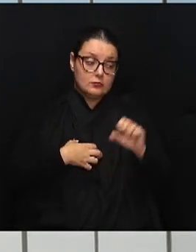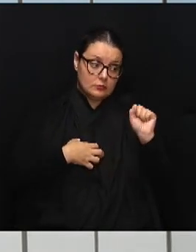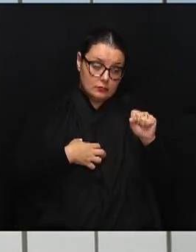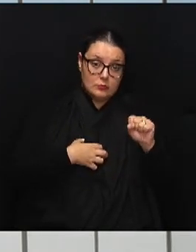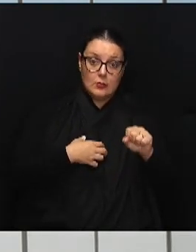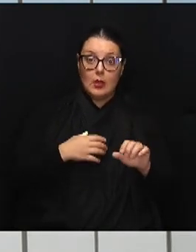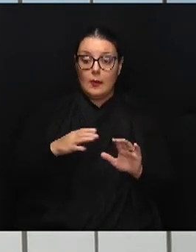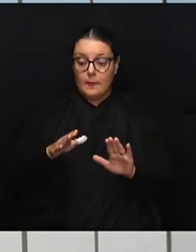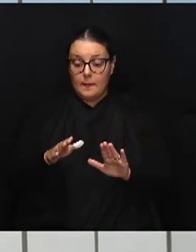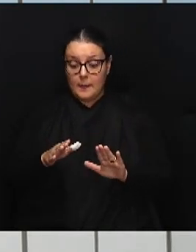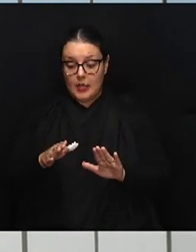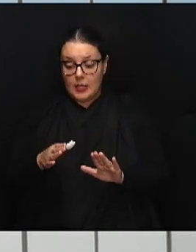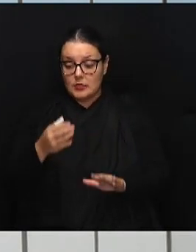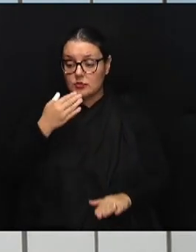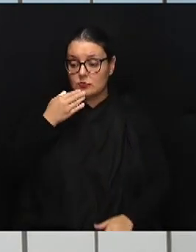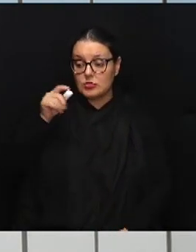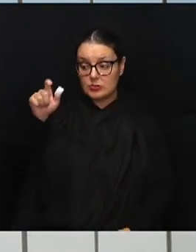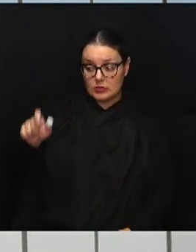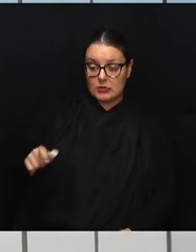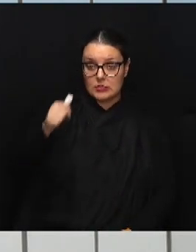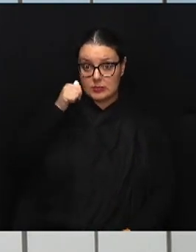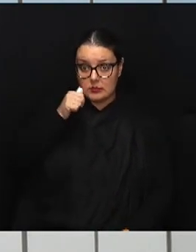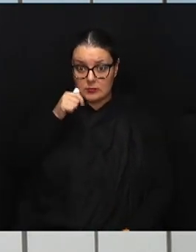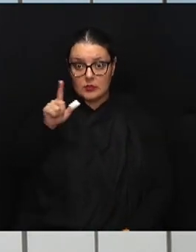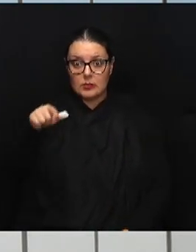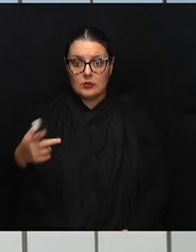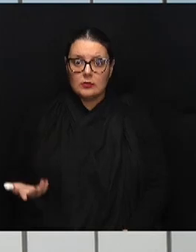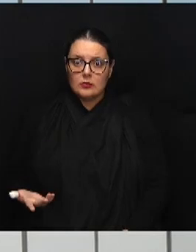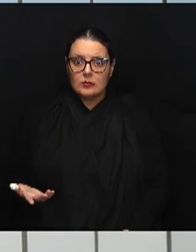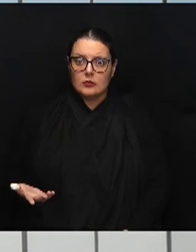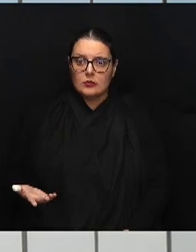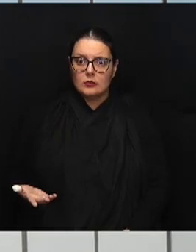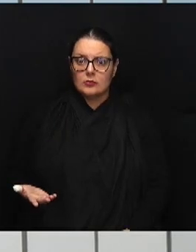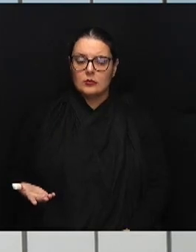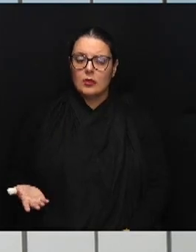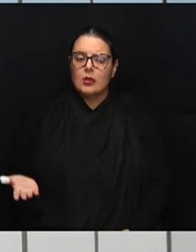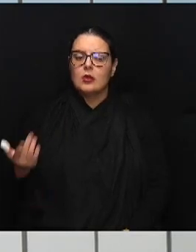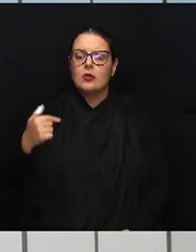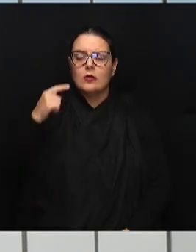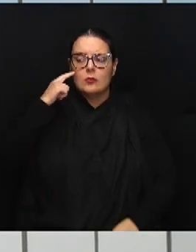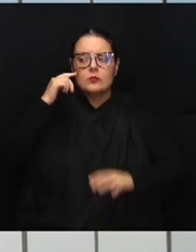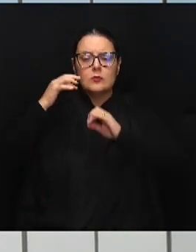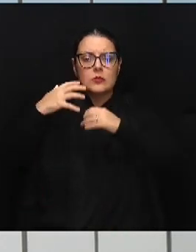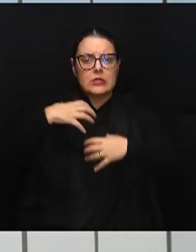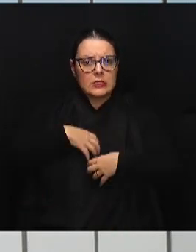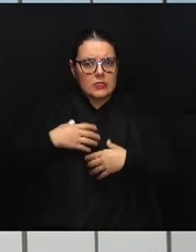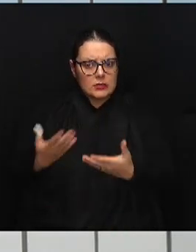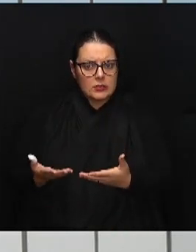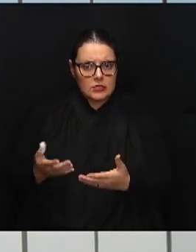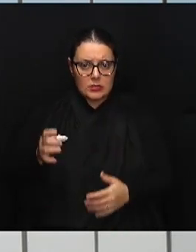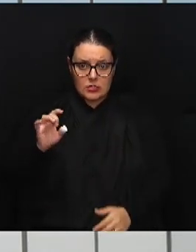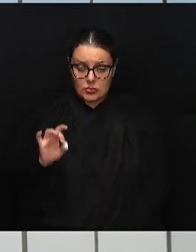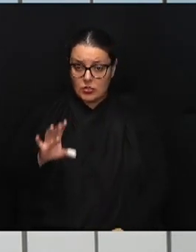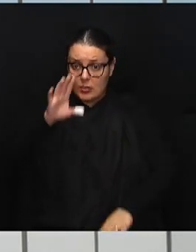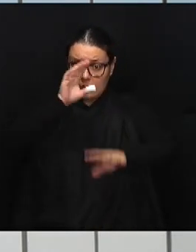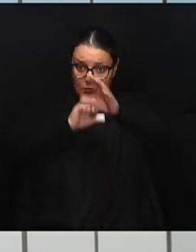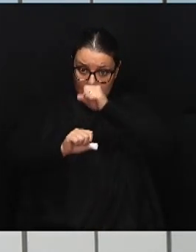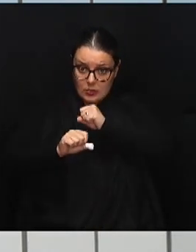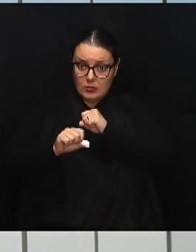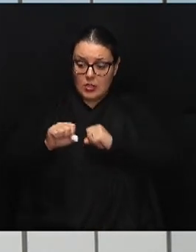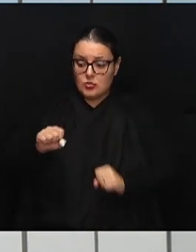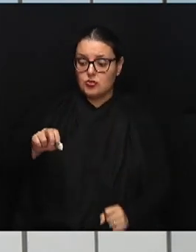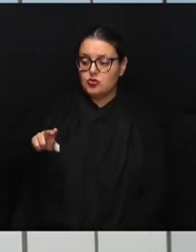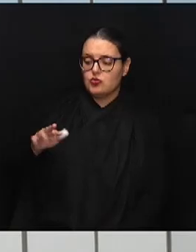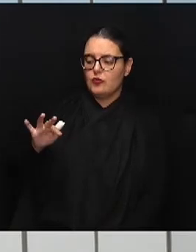demanda dessas mulheres tem sido justamente, vamos levar a sério esse sentimento? Porque a gente só aprendeu a sufocar, a gente